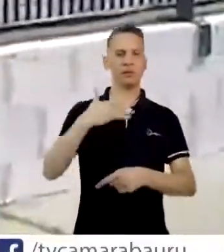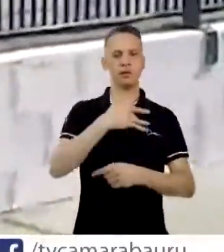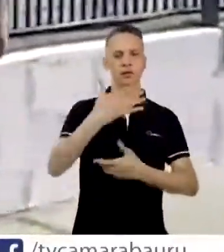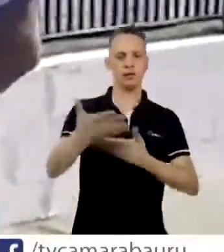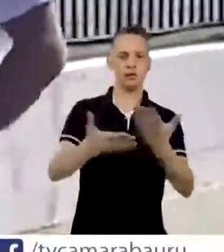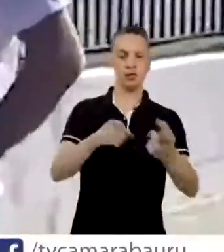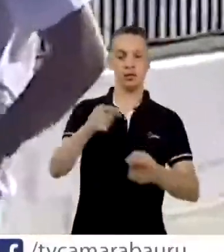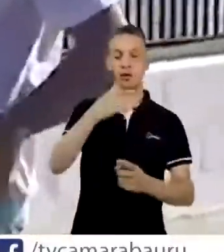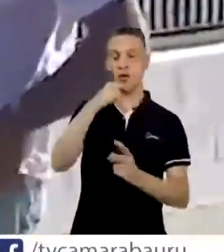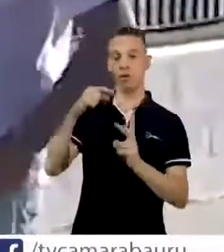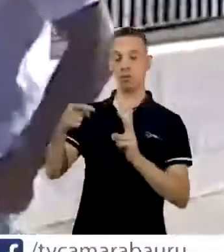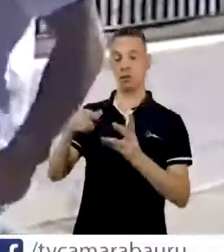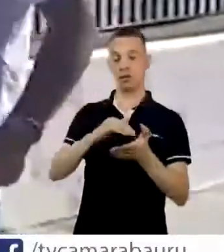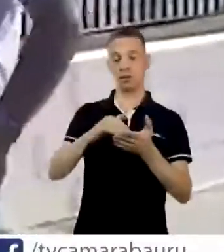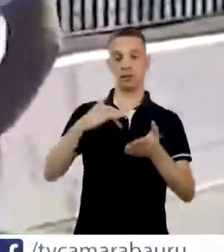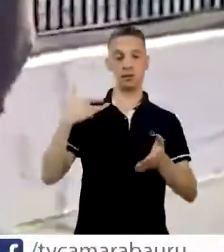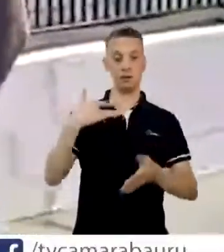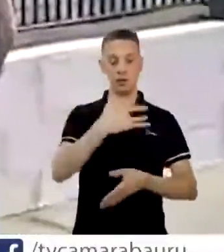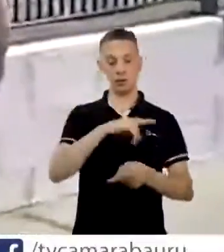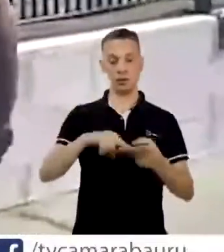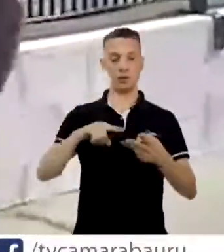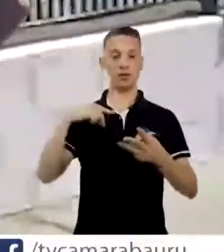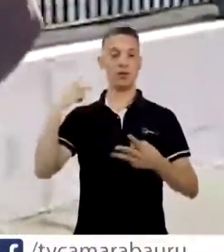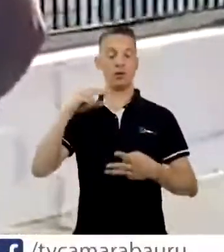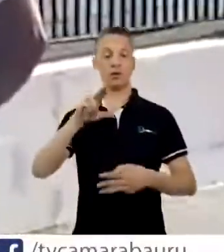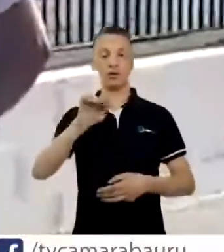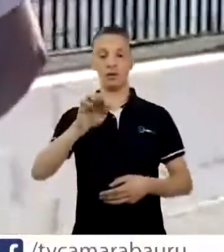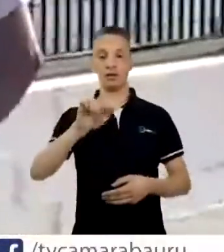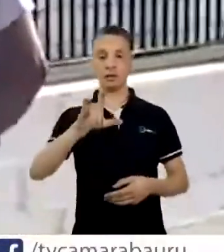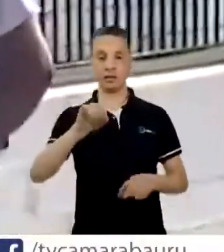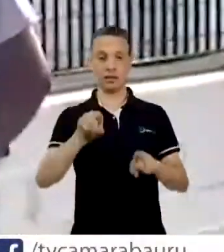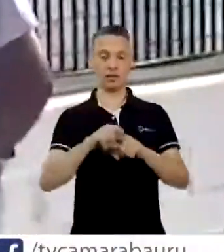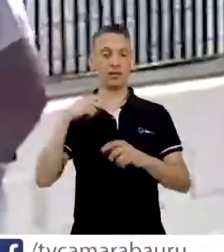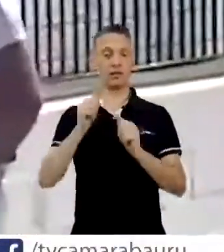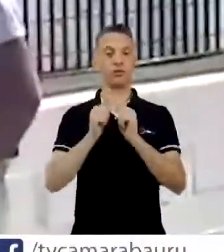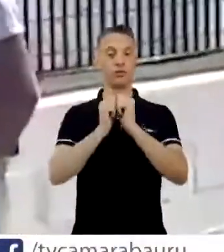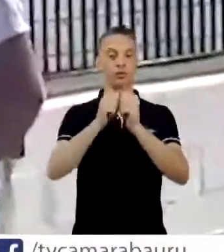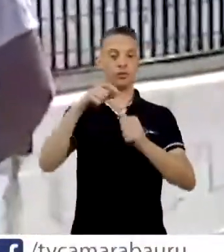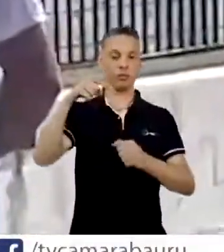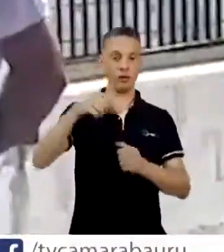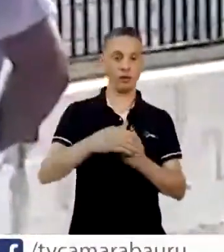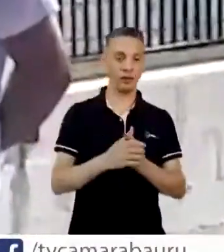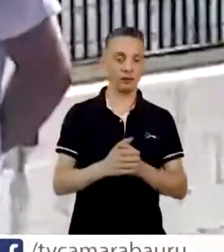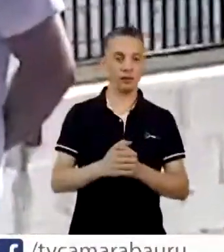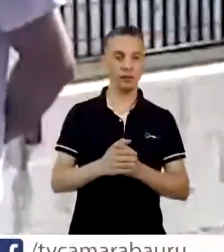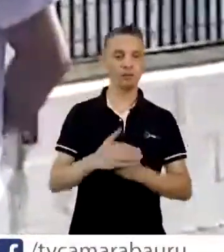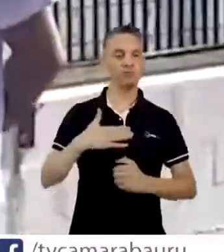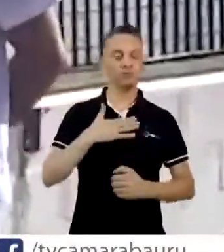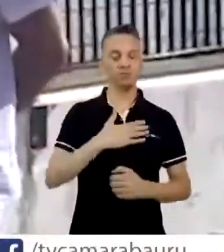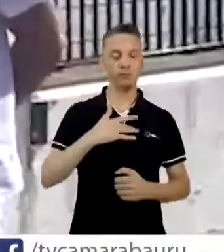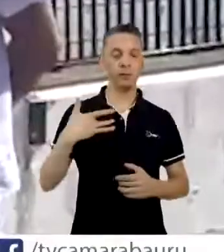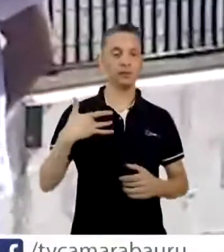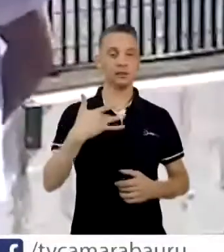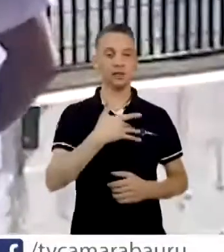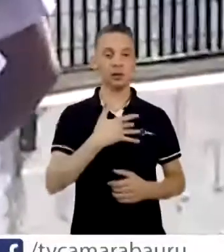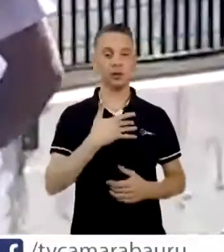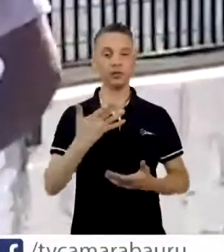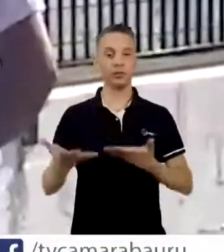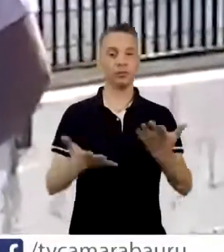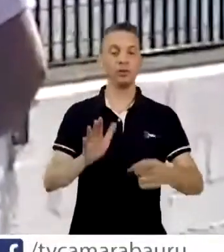nosso secretário de saúde, vereador Natalino, vereador aqui da nossa região, para trazer essa obra tão importante para a cidade que a gente vai